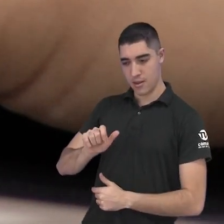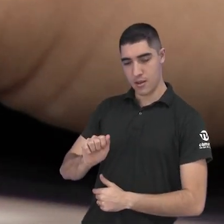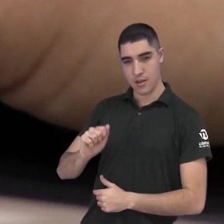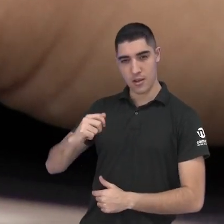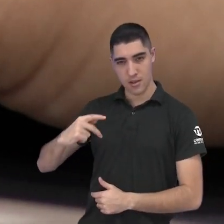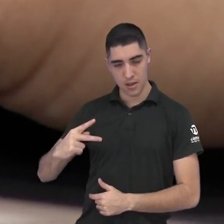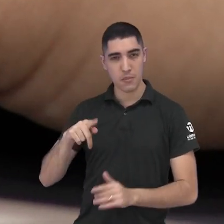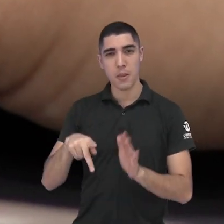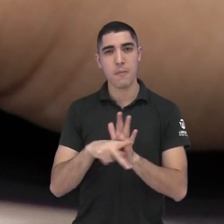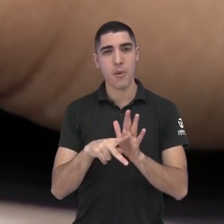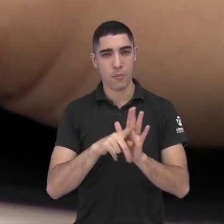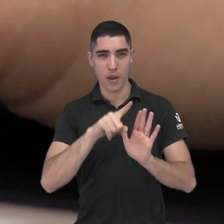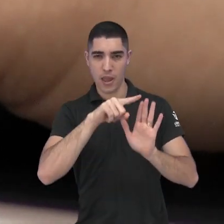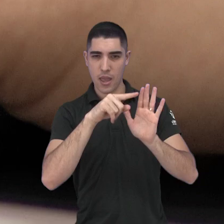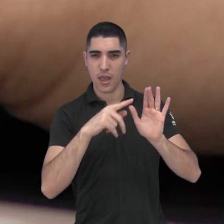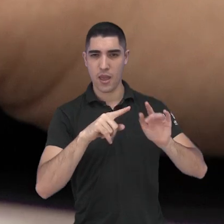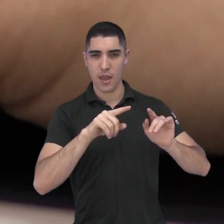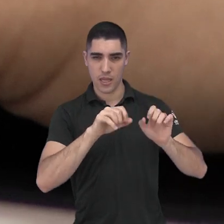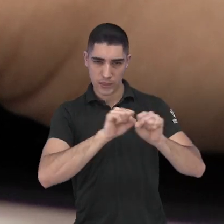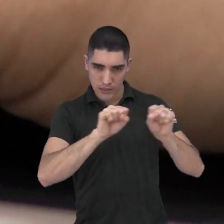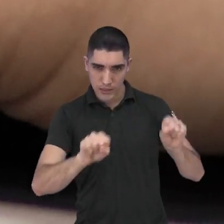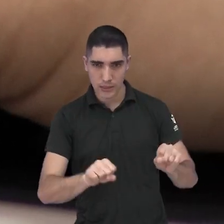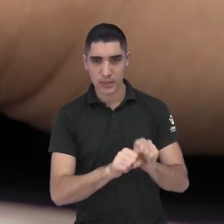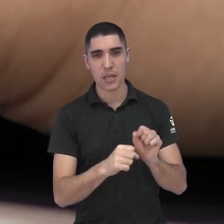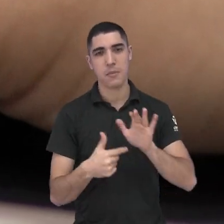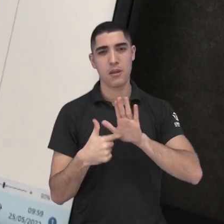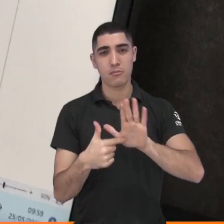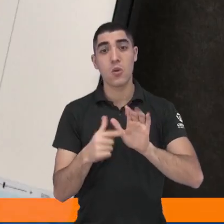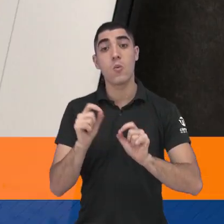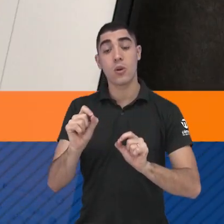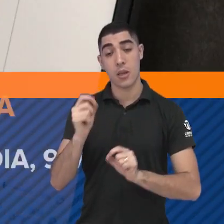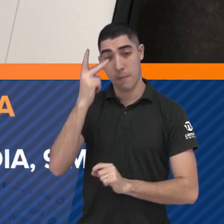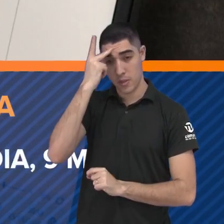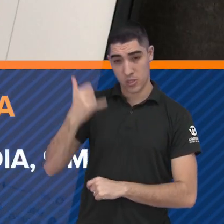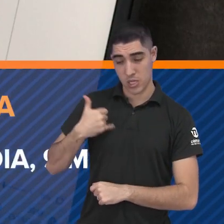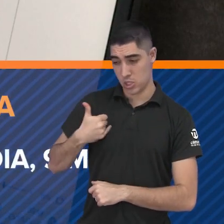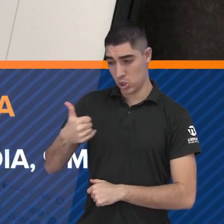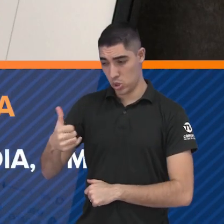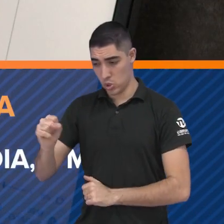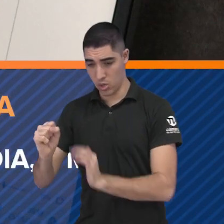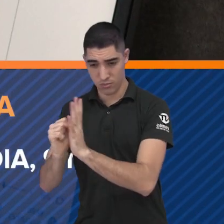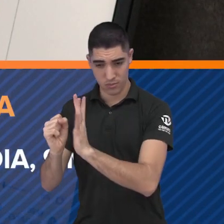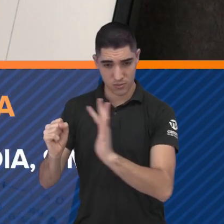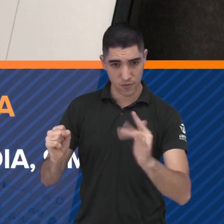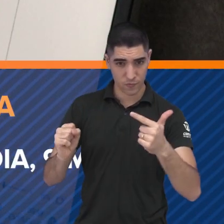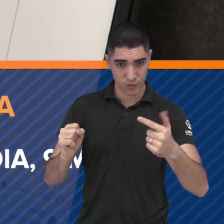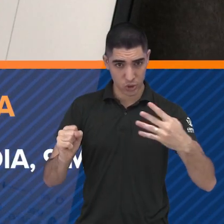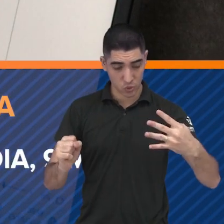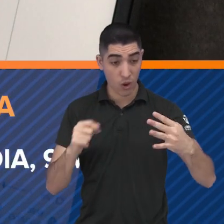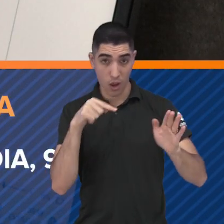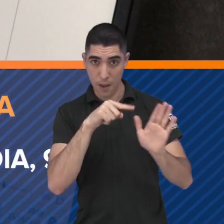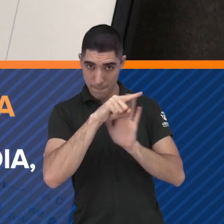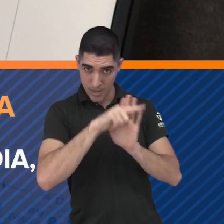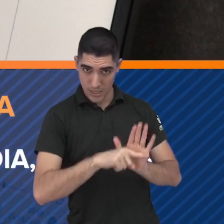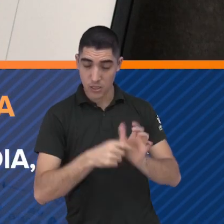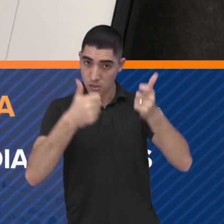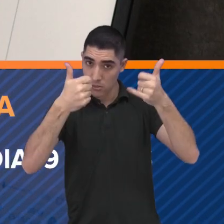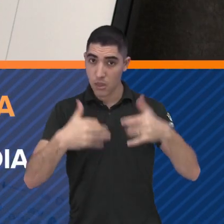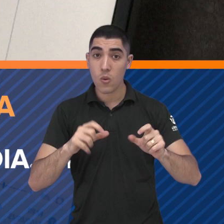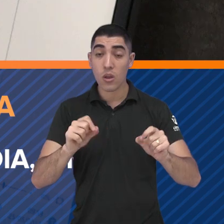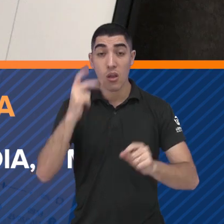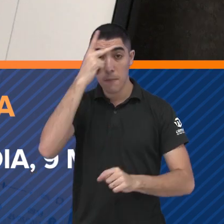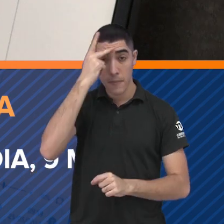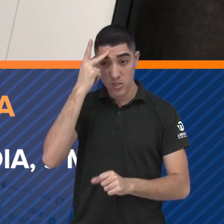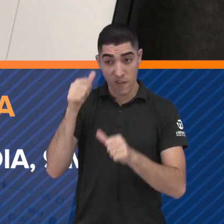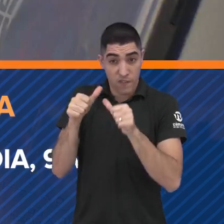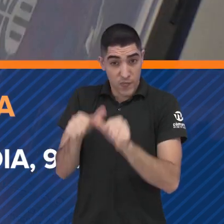GUP, plataforma de soluções em recursos humanos, pessoas com idade entre 18 e 24 anos